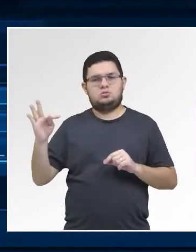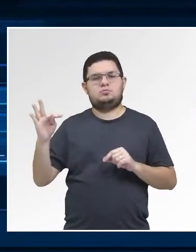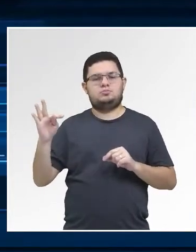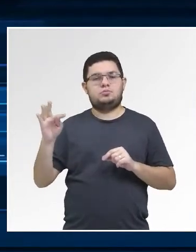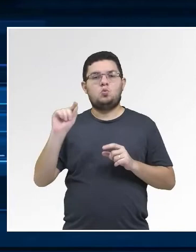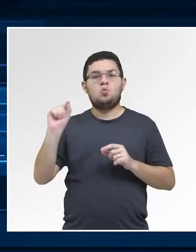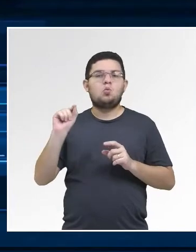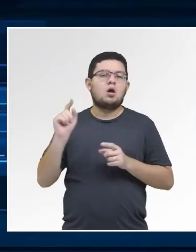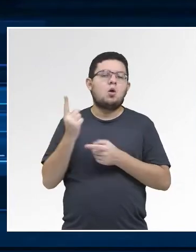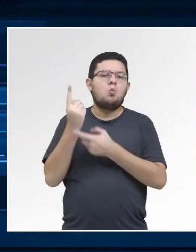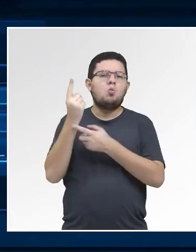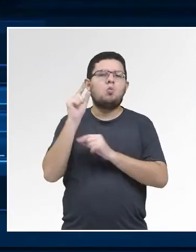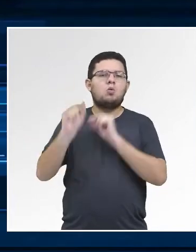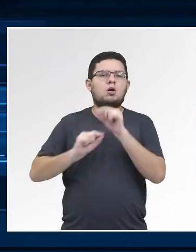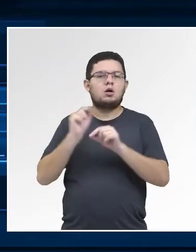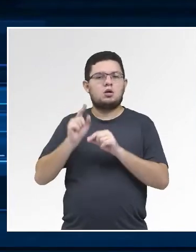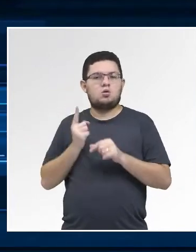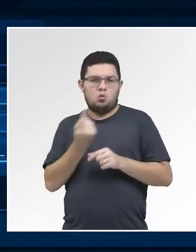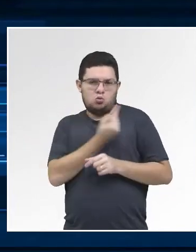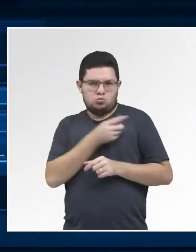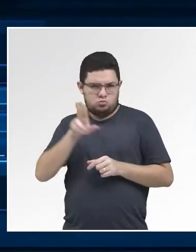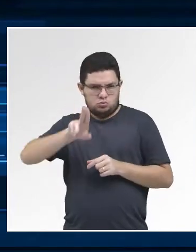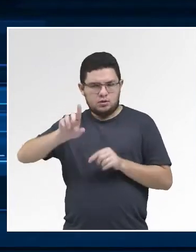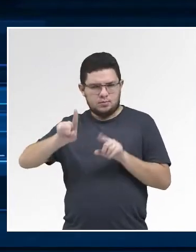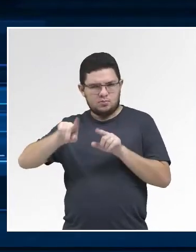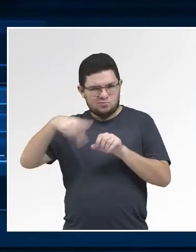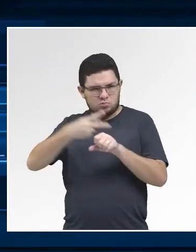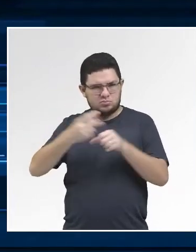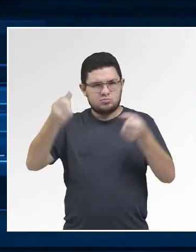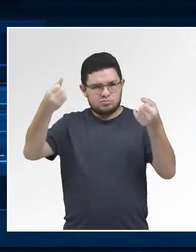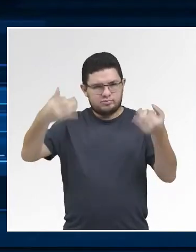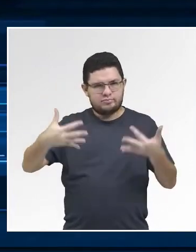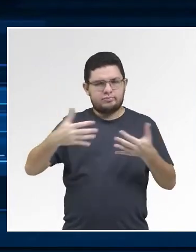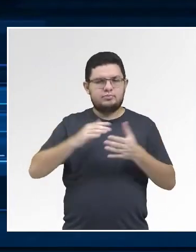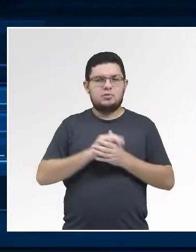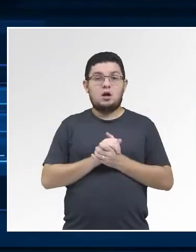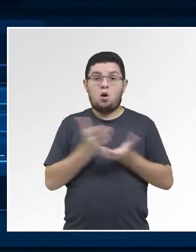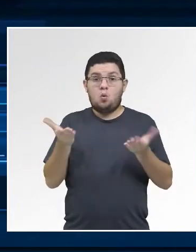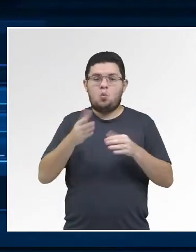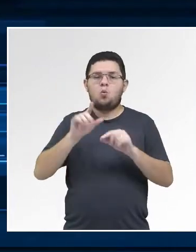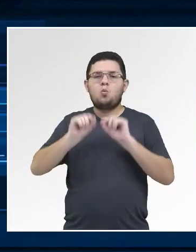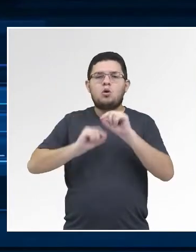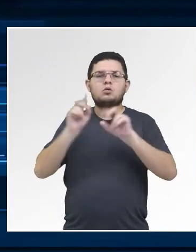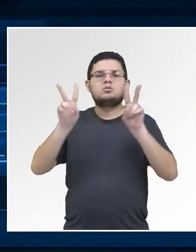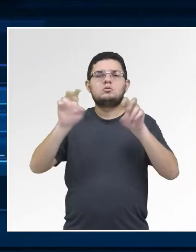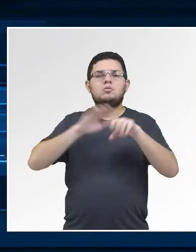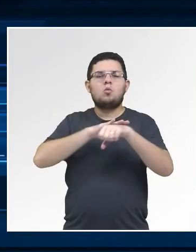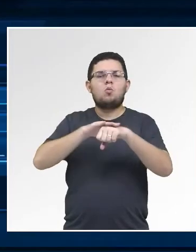uma expressão que a gente vai explicar e entender daqui a pouquinho. Vamos acompanhar o conversation de hoje. Vamos lá.